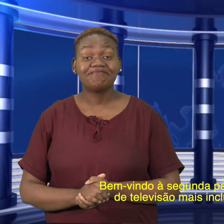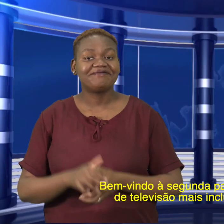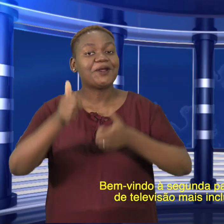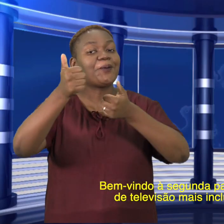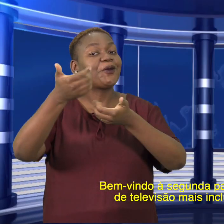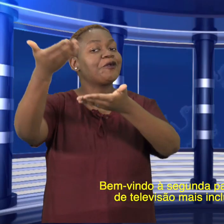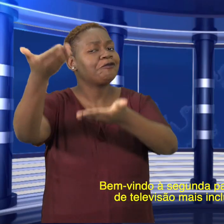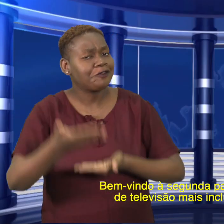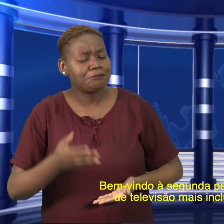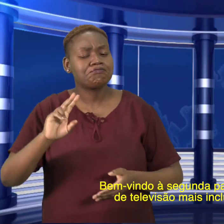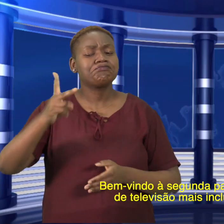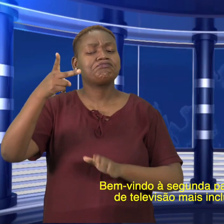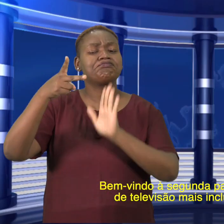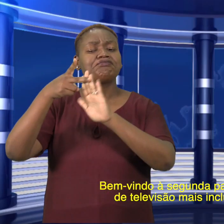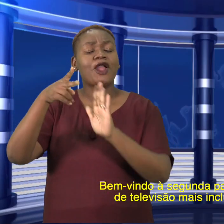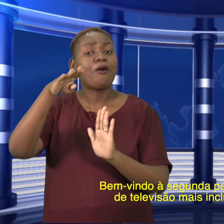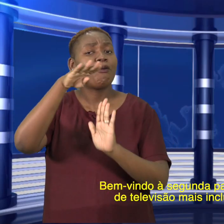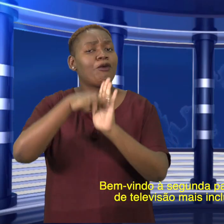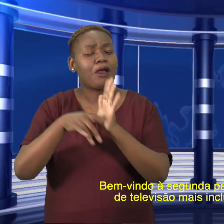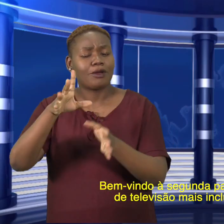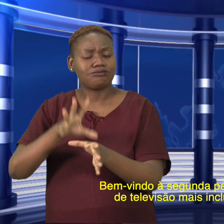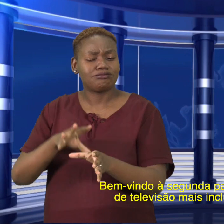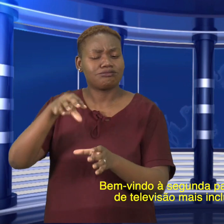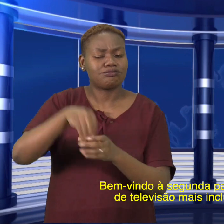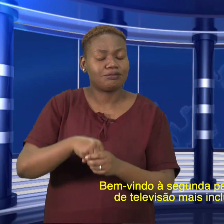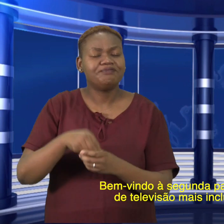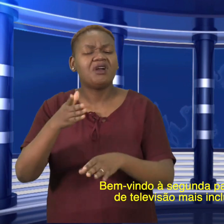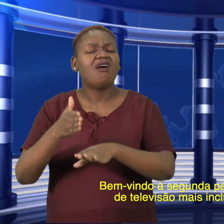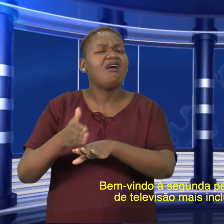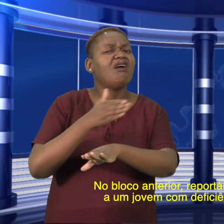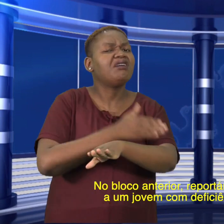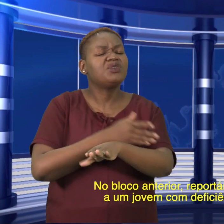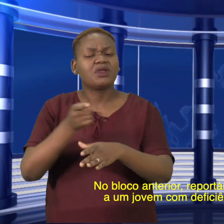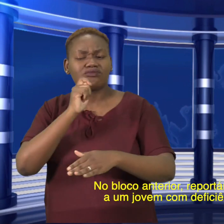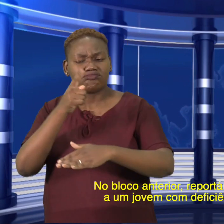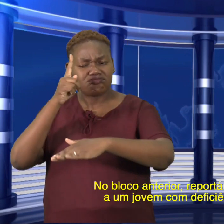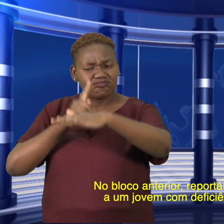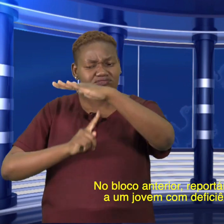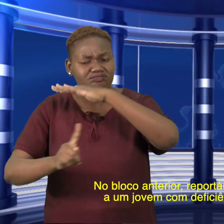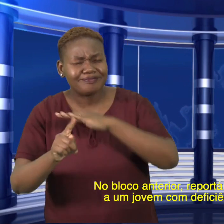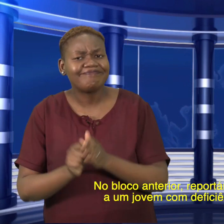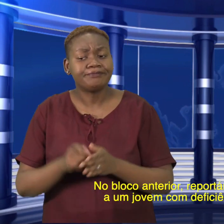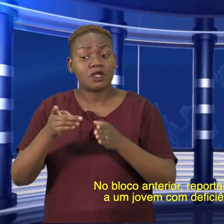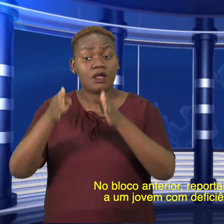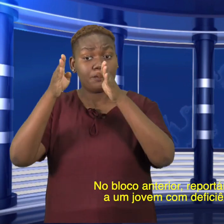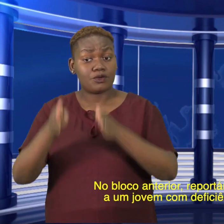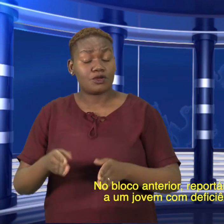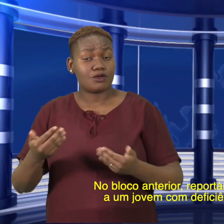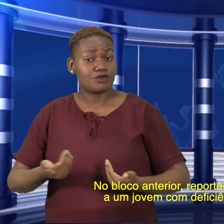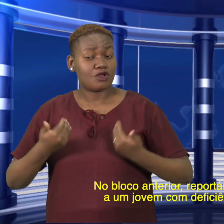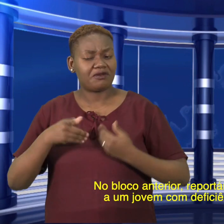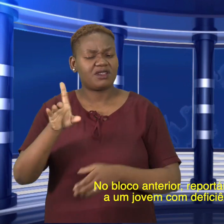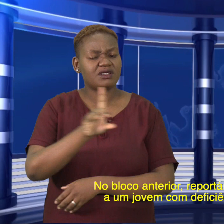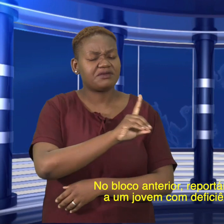Bem-vindo à segunda parte do programa de televisão mais inclusivo do país. No bloco anterior, reportámos o